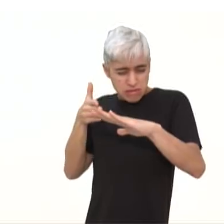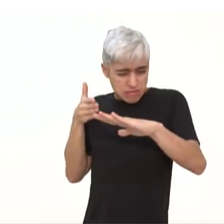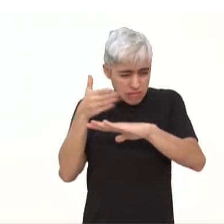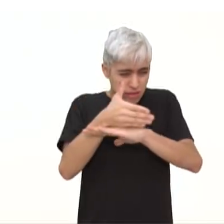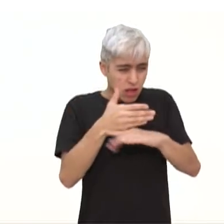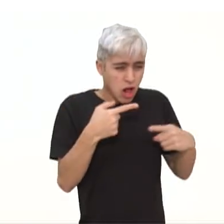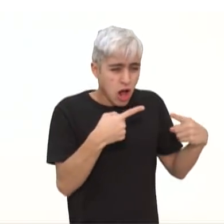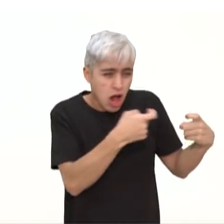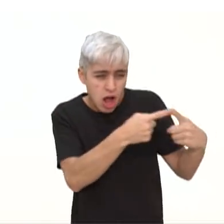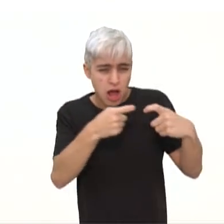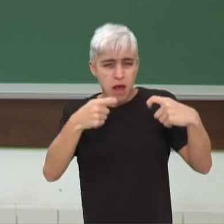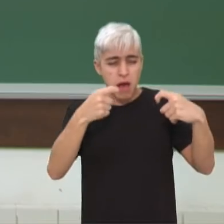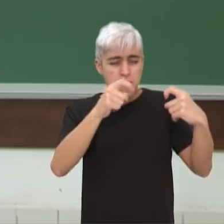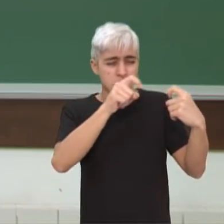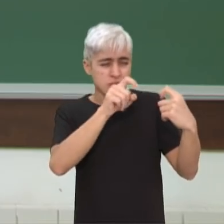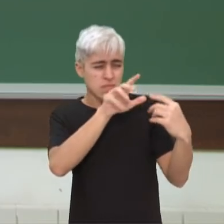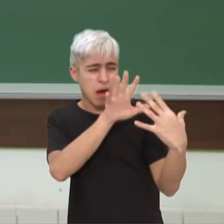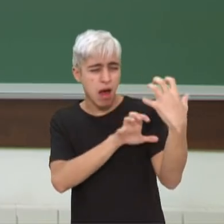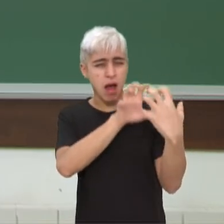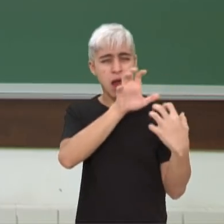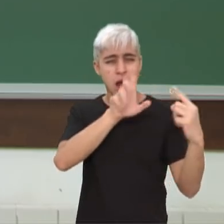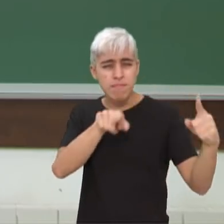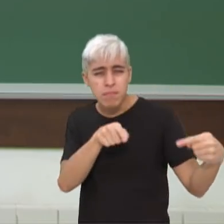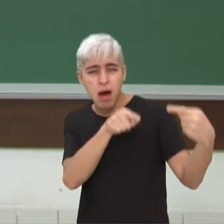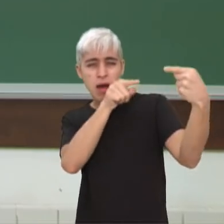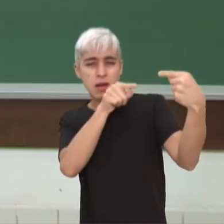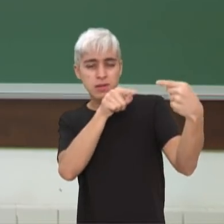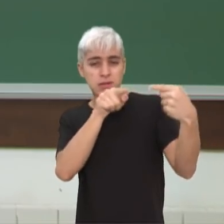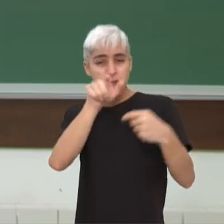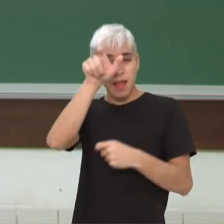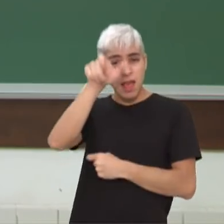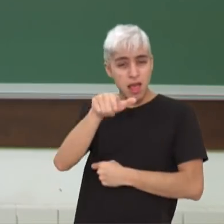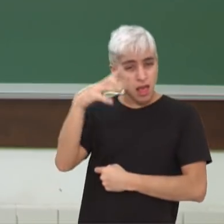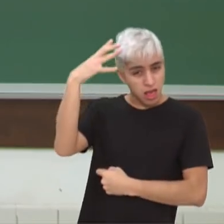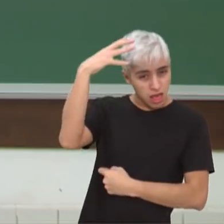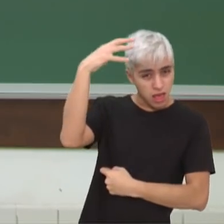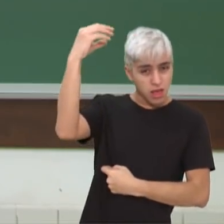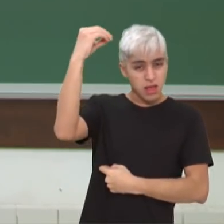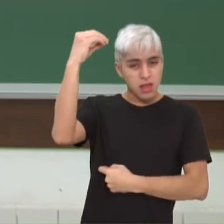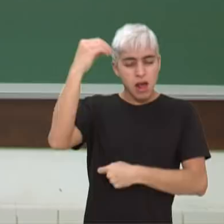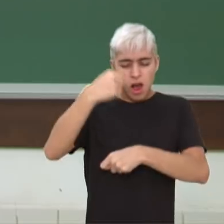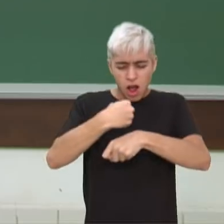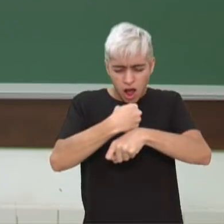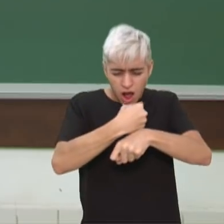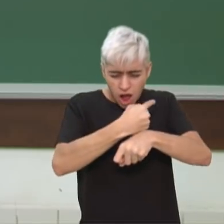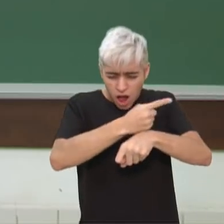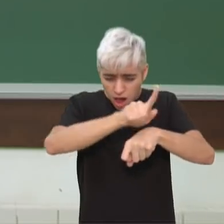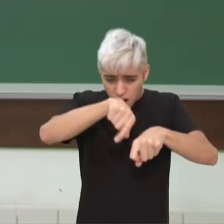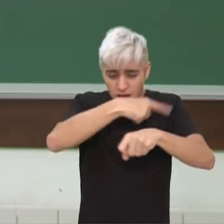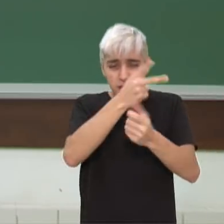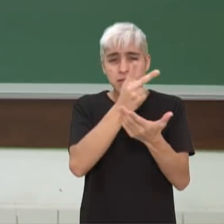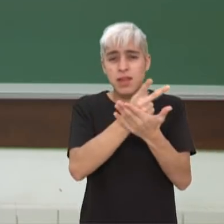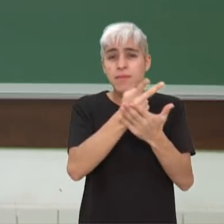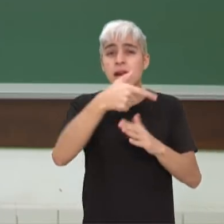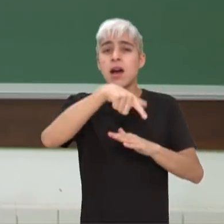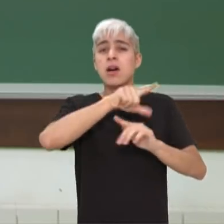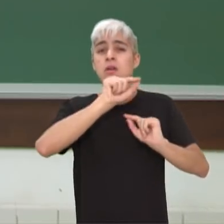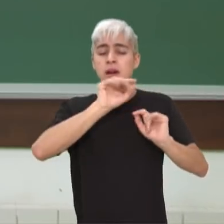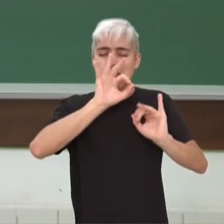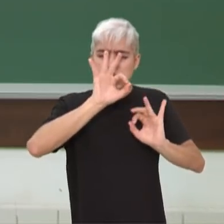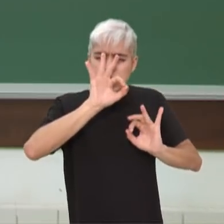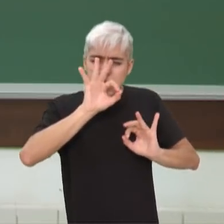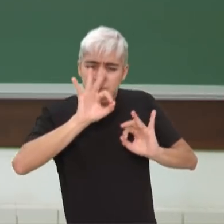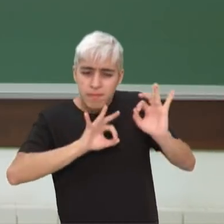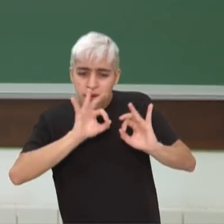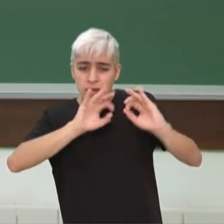ali numa guerra ali com algum oponente, coisa desse tipo, ele passa diversas horas do seu dia a dia se preparando para aquela